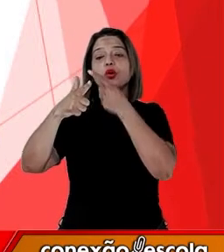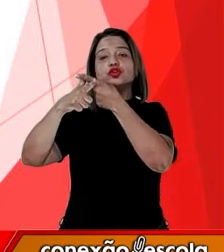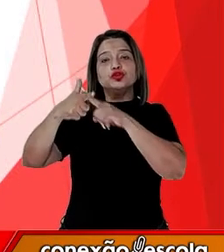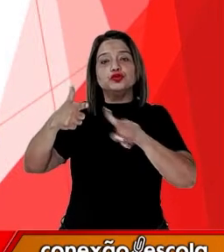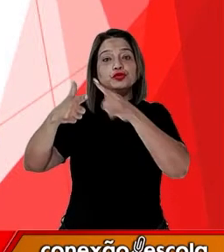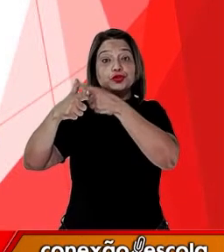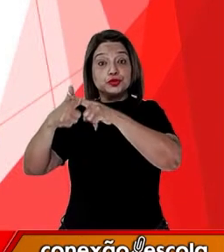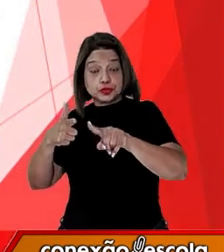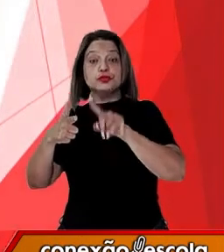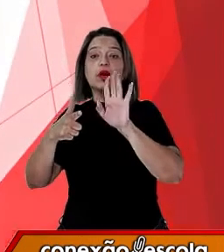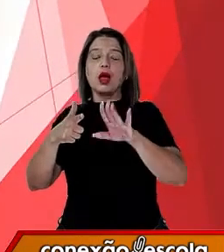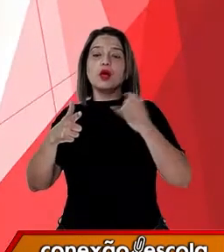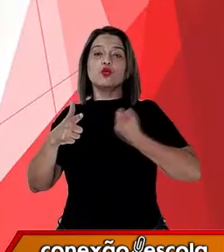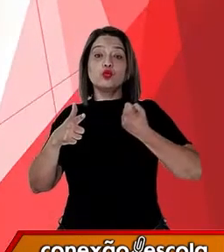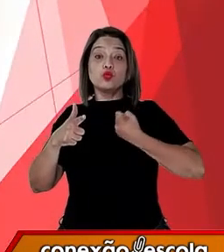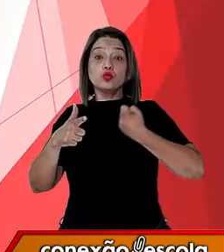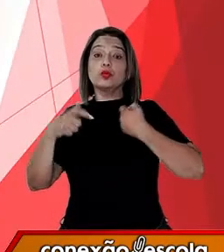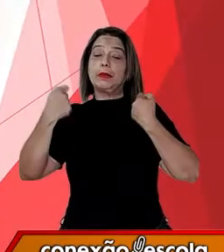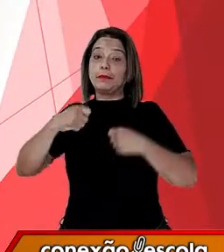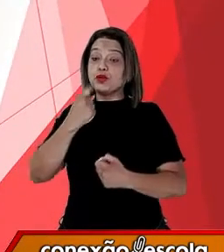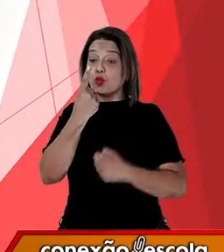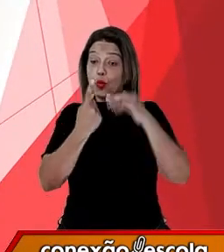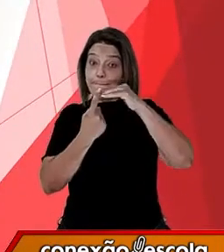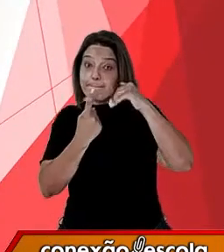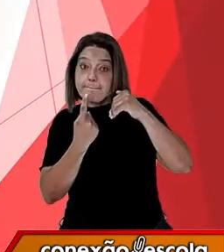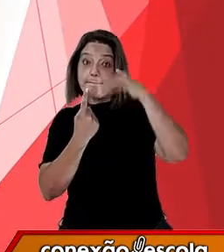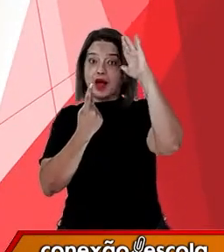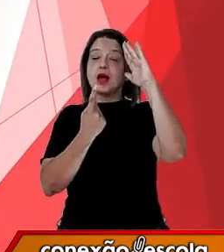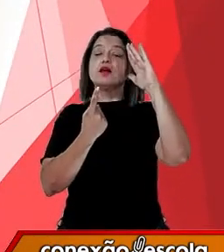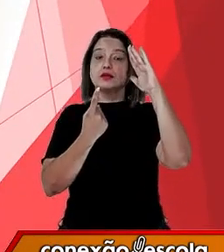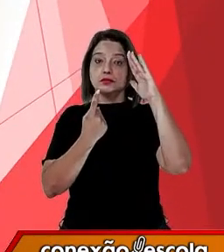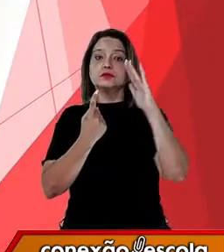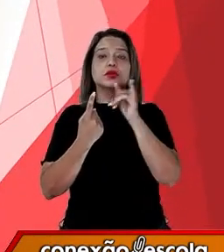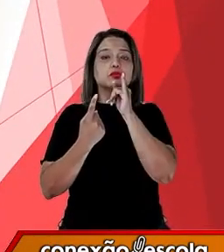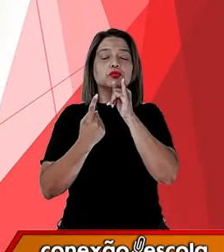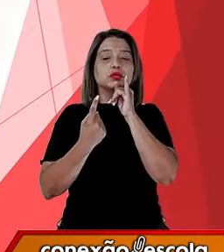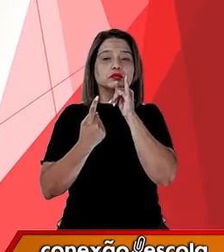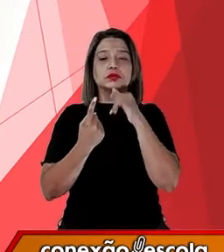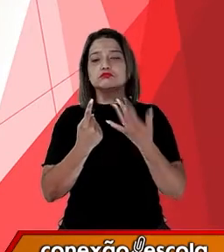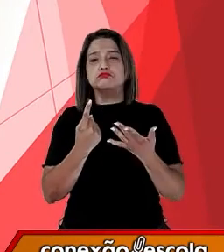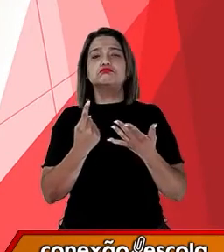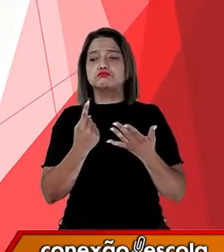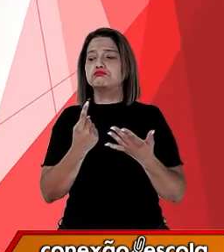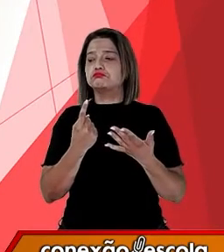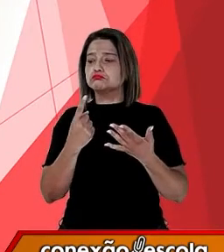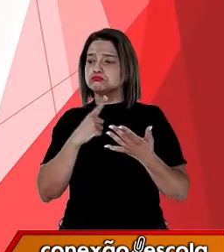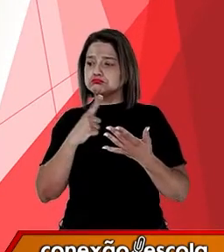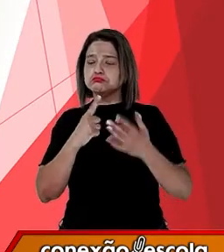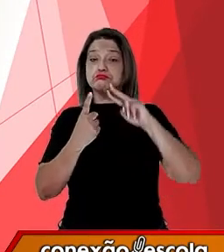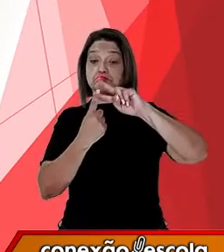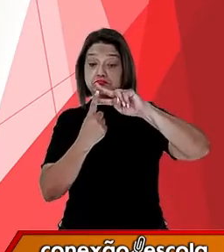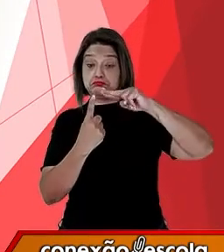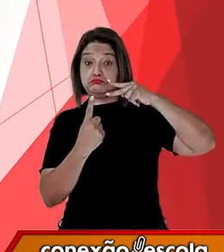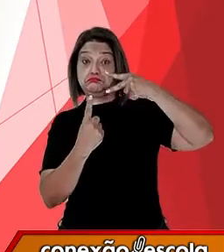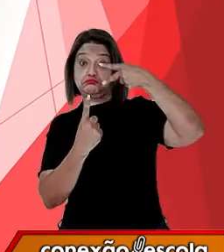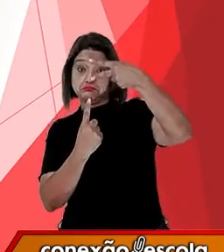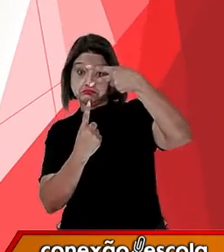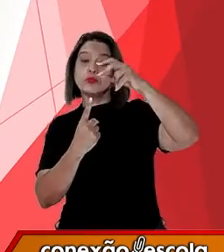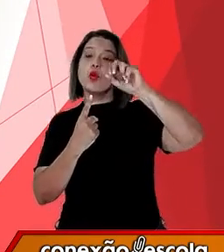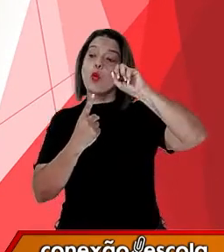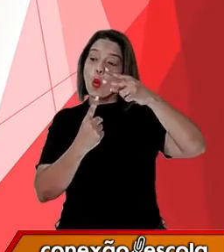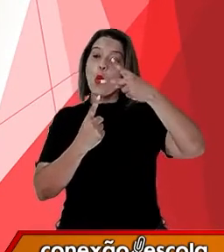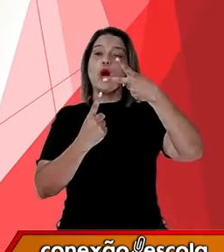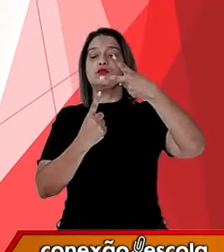maior que 1. Multiplicadas quando eu amplio a minha figura e reduzidas quando eu divido